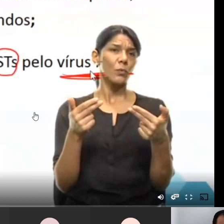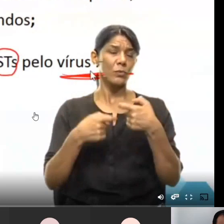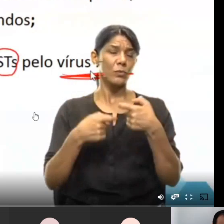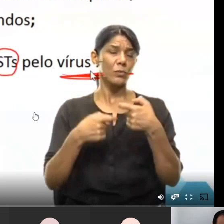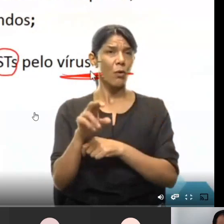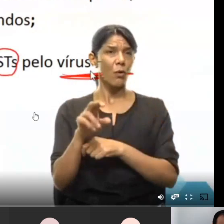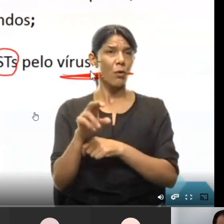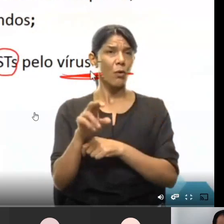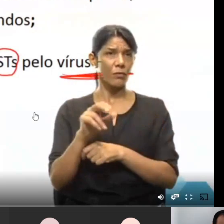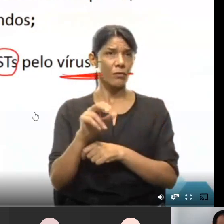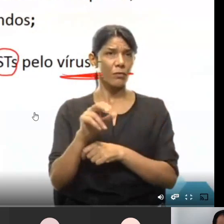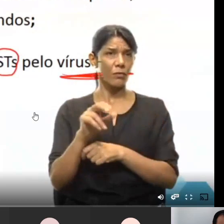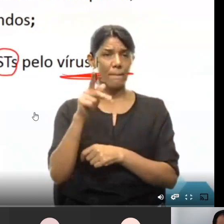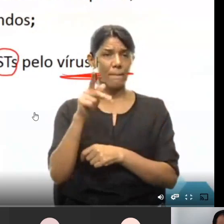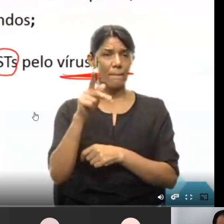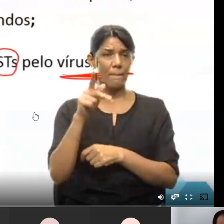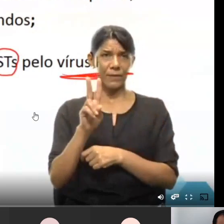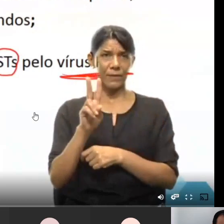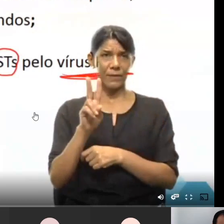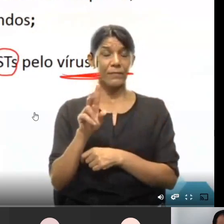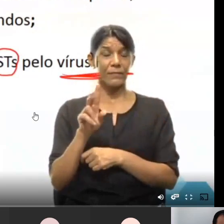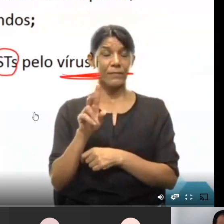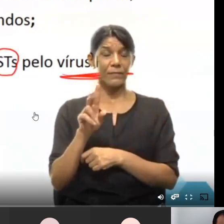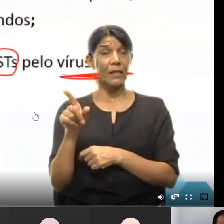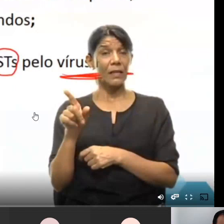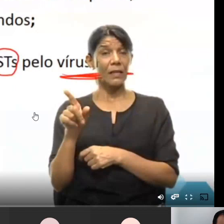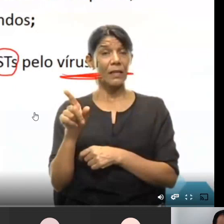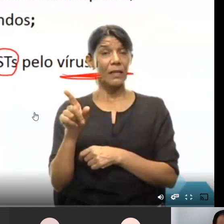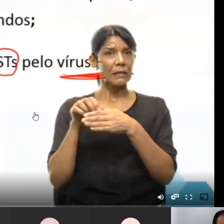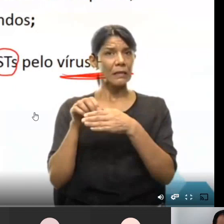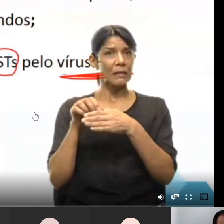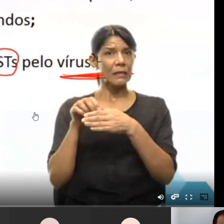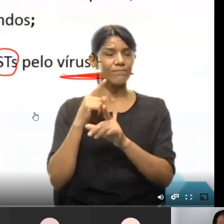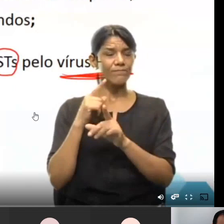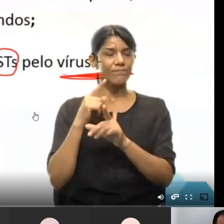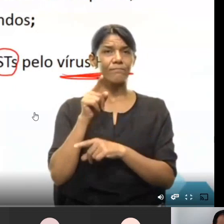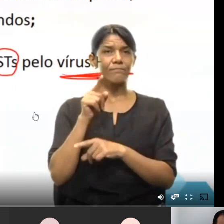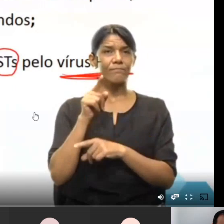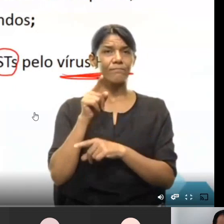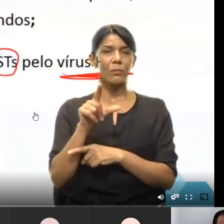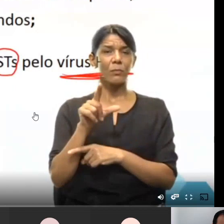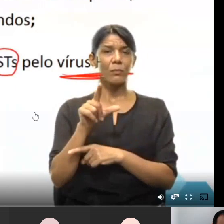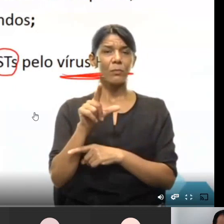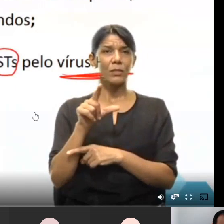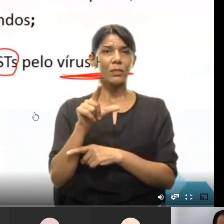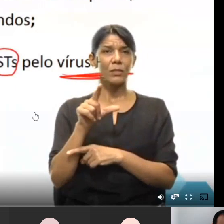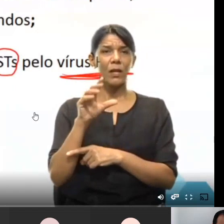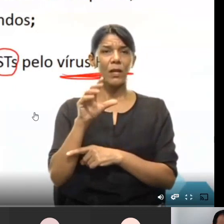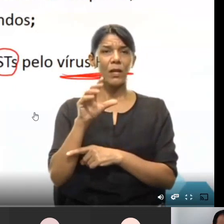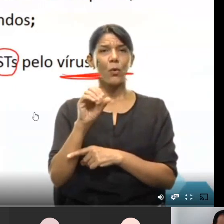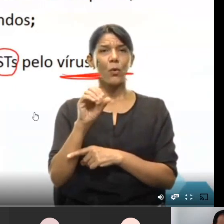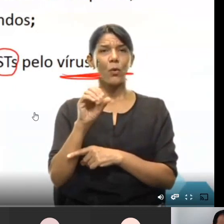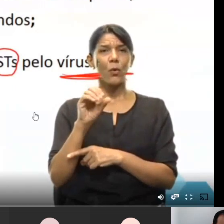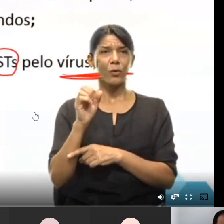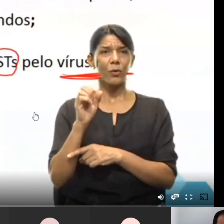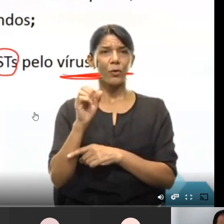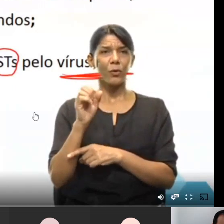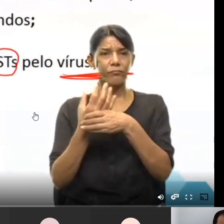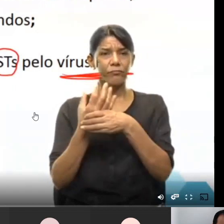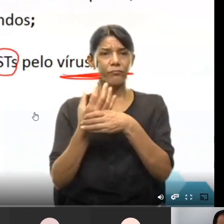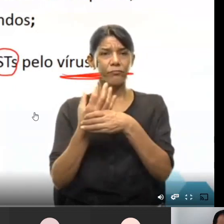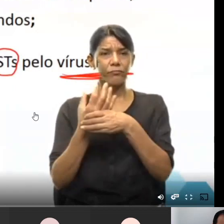vírus HPV. É aquela lesão que nós conhecemos como lesão de couve-flor. E pode aparecer